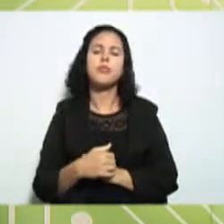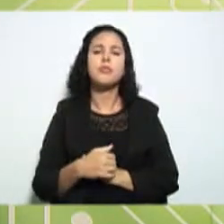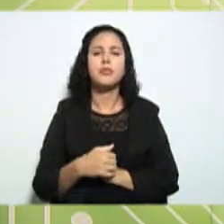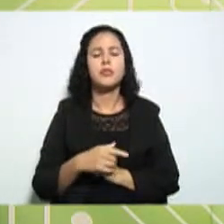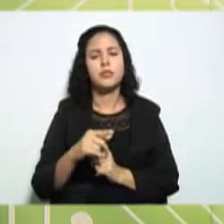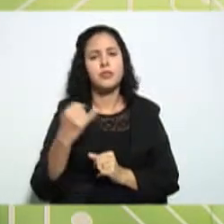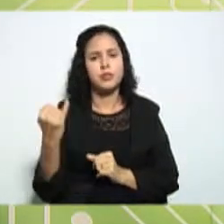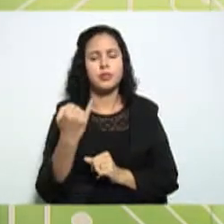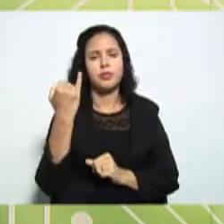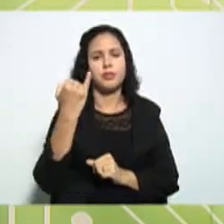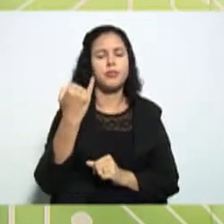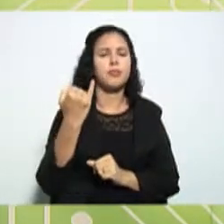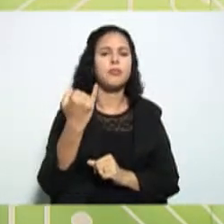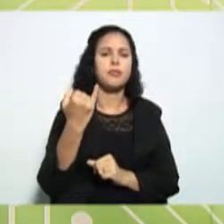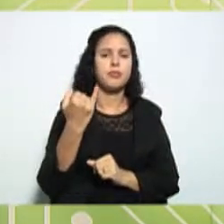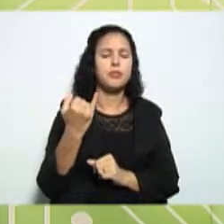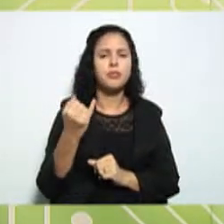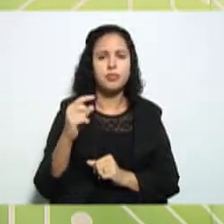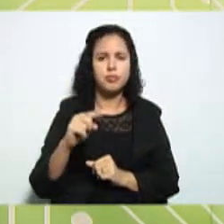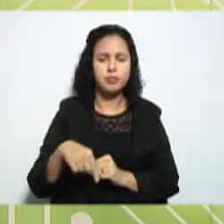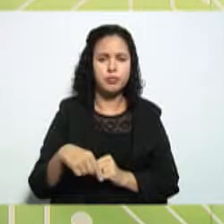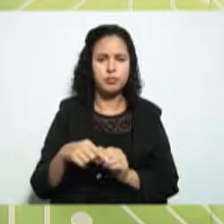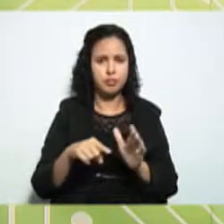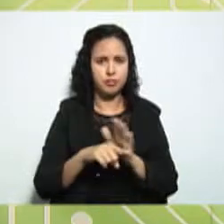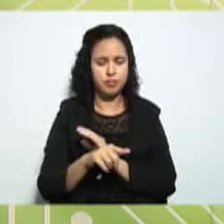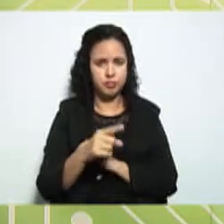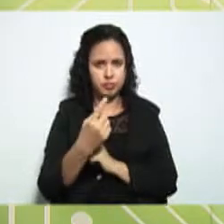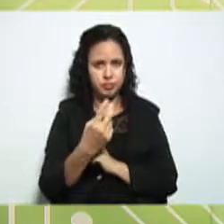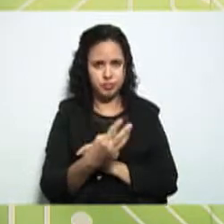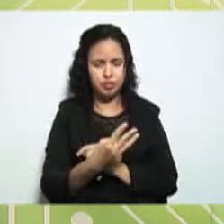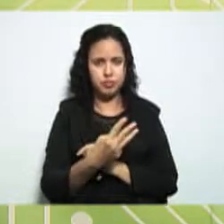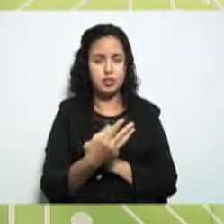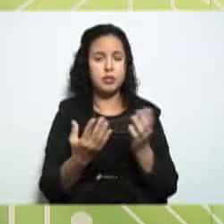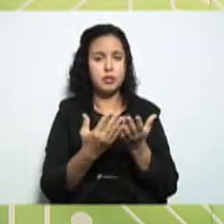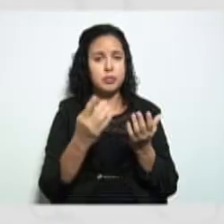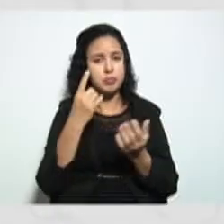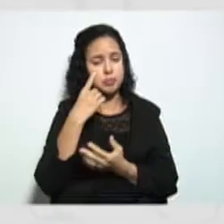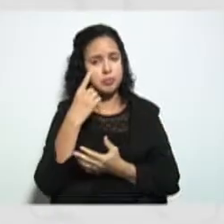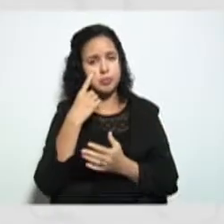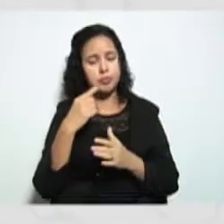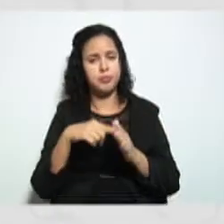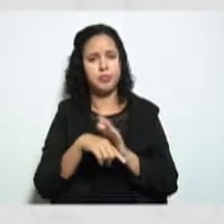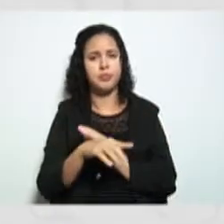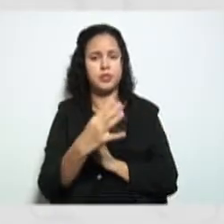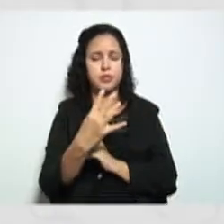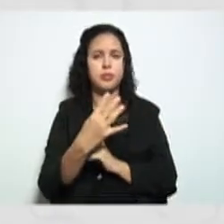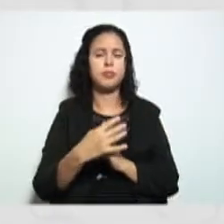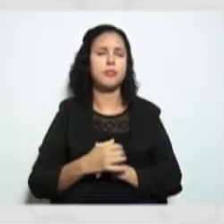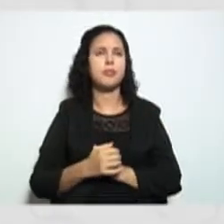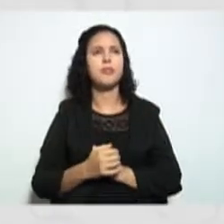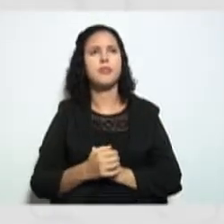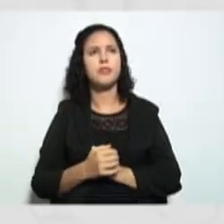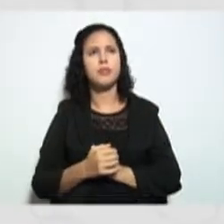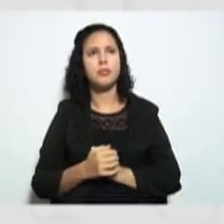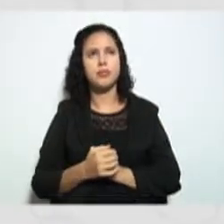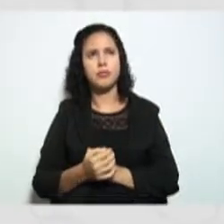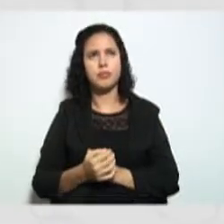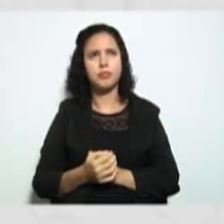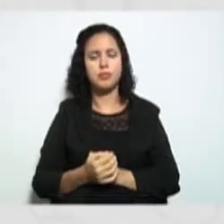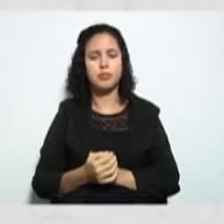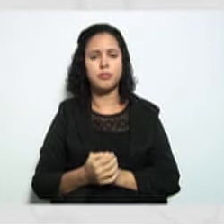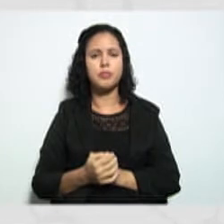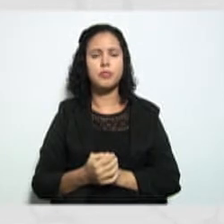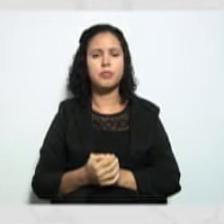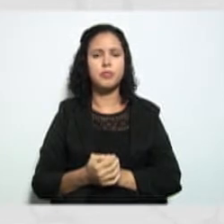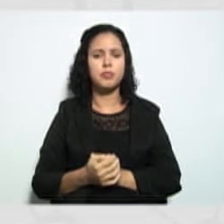cooperativa, né? Por enquanto, essa é a nossa pergunta número 3. Vamos ler também a pergunta número 4? A pergunta número 4 fala assim: qual o órgão